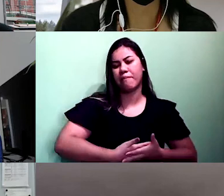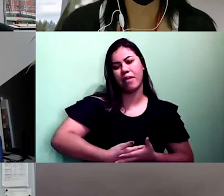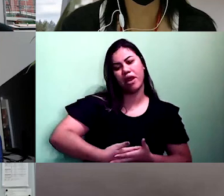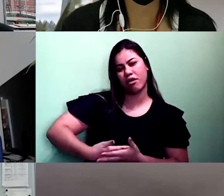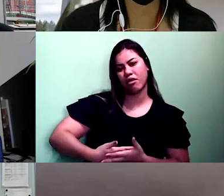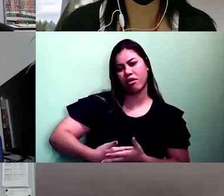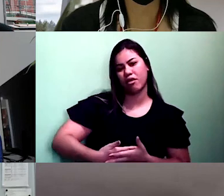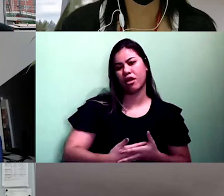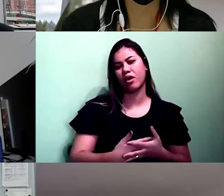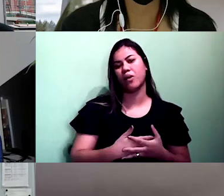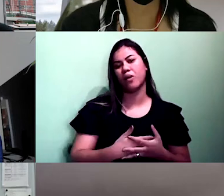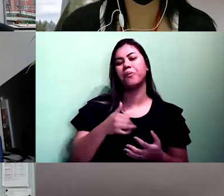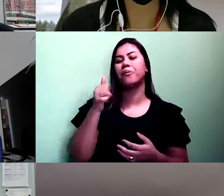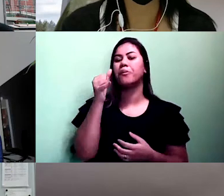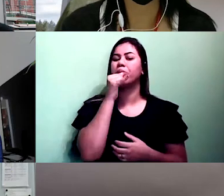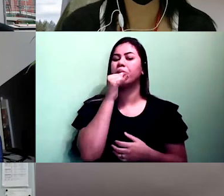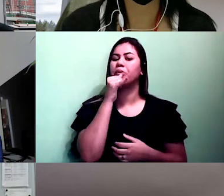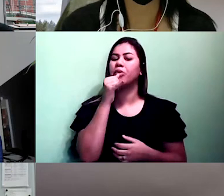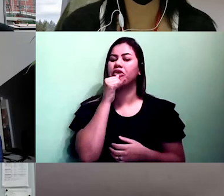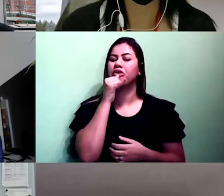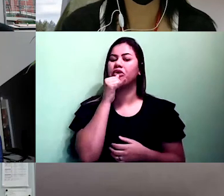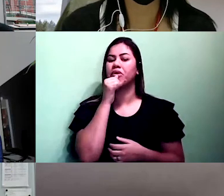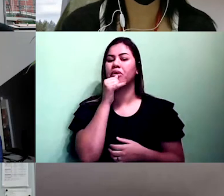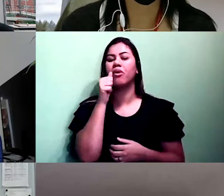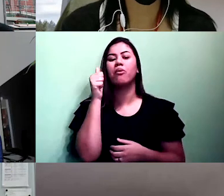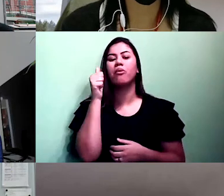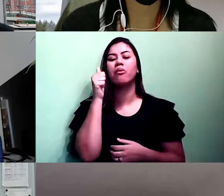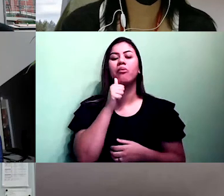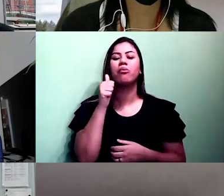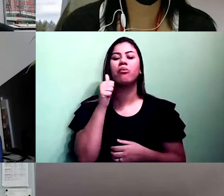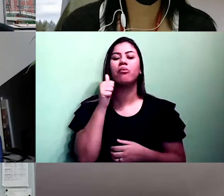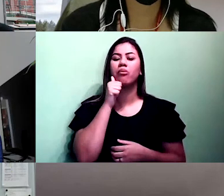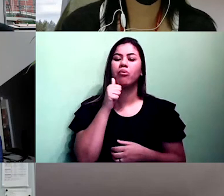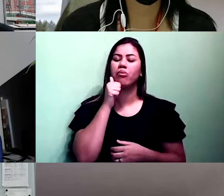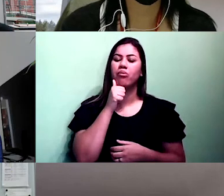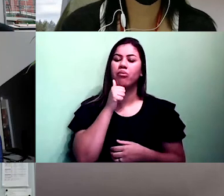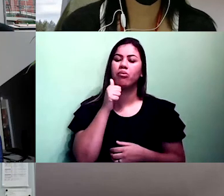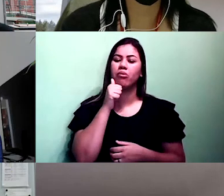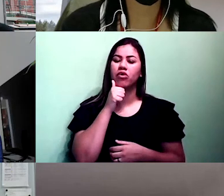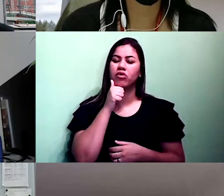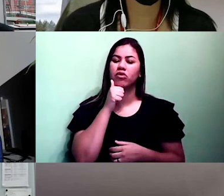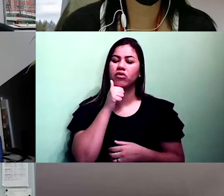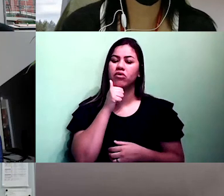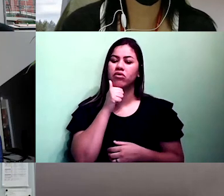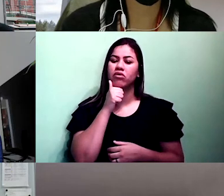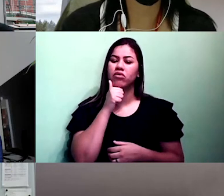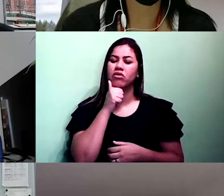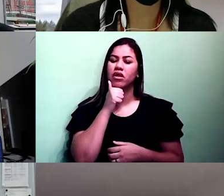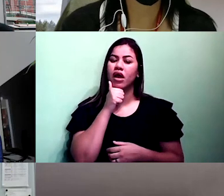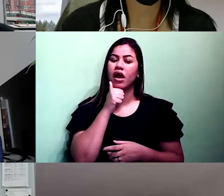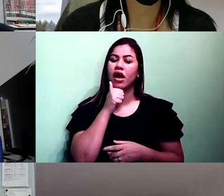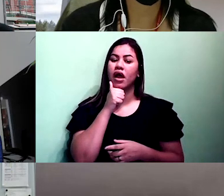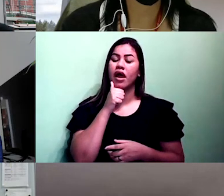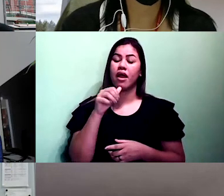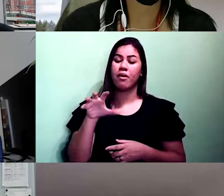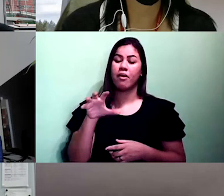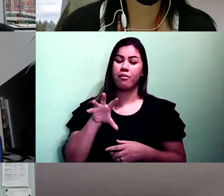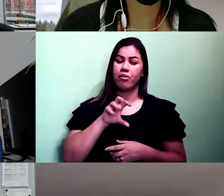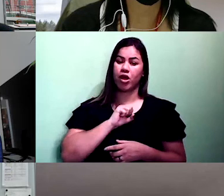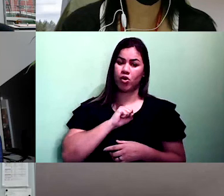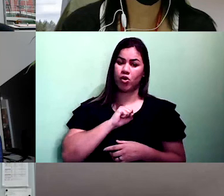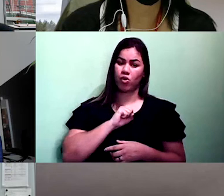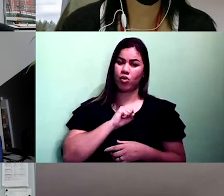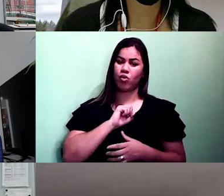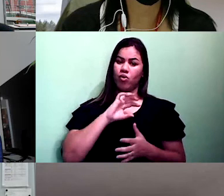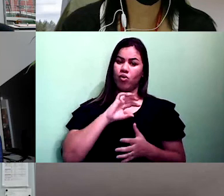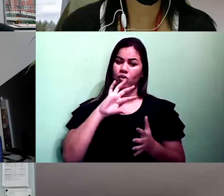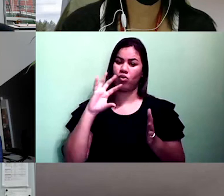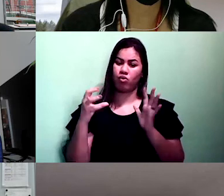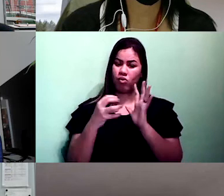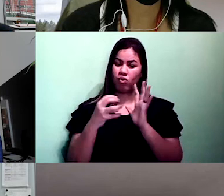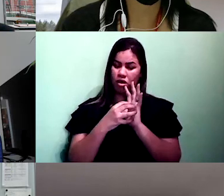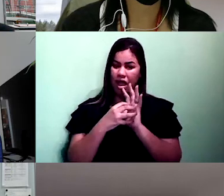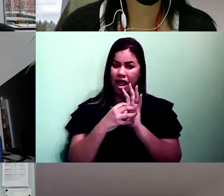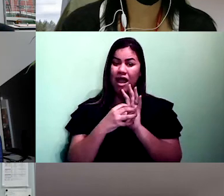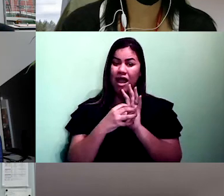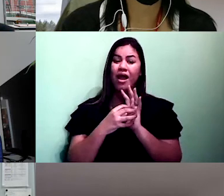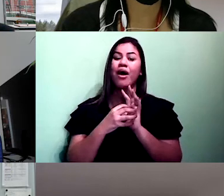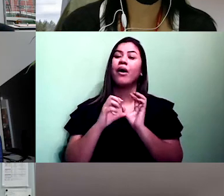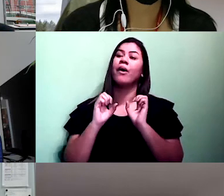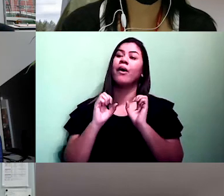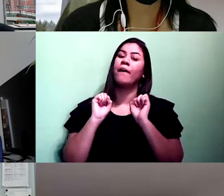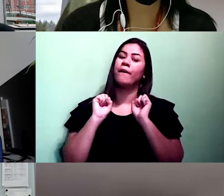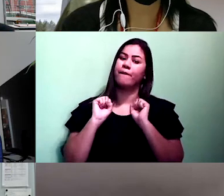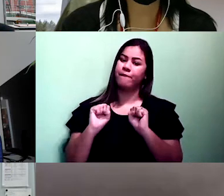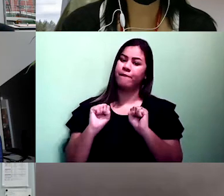for acometida, por exemplo, pelo vírus da AIDS, ela deve já receber a droga antiviral, tá?